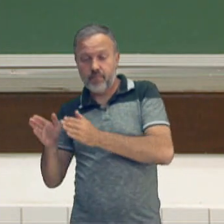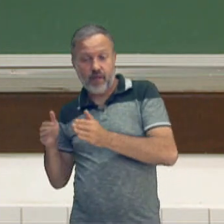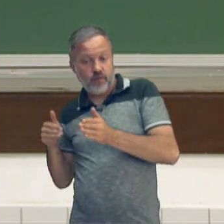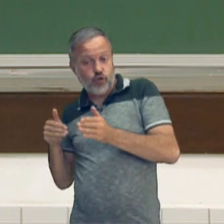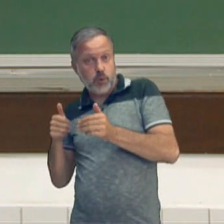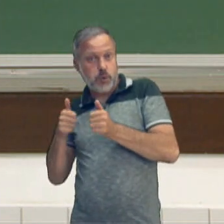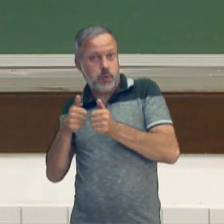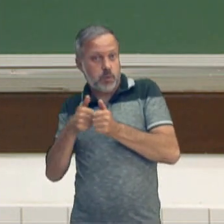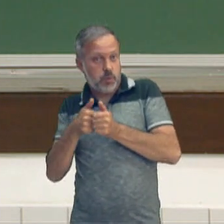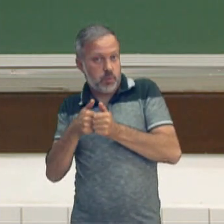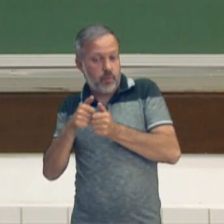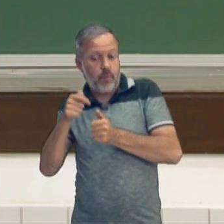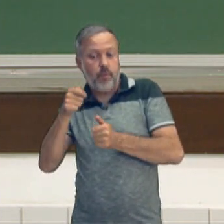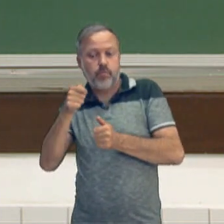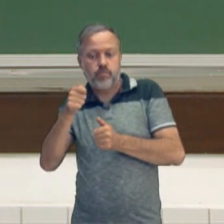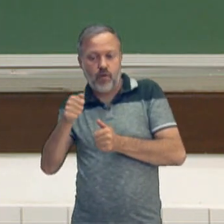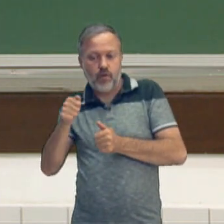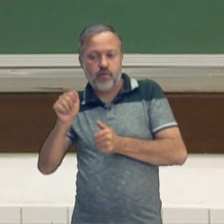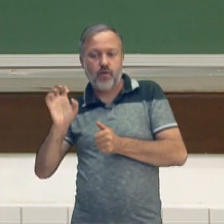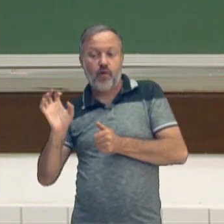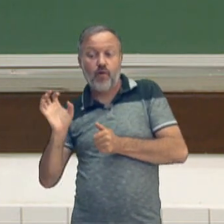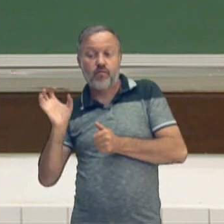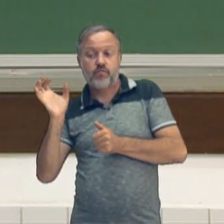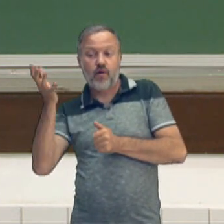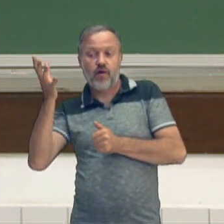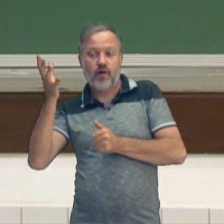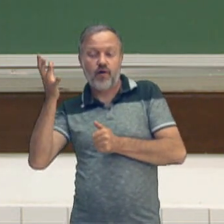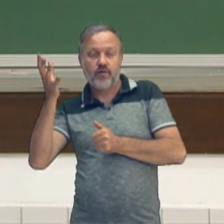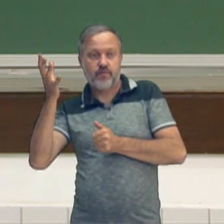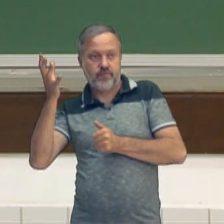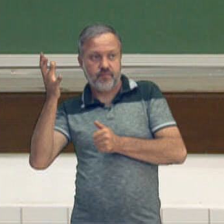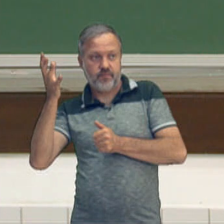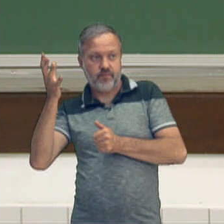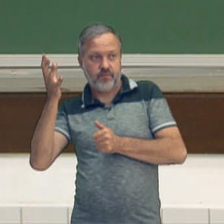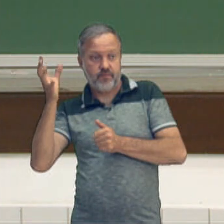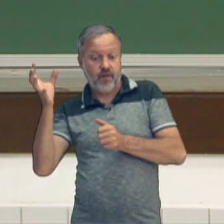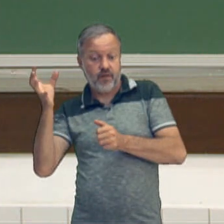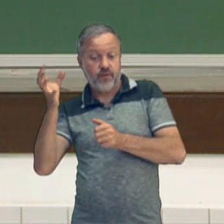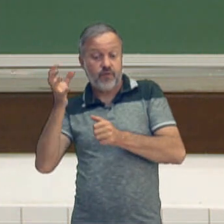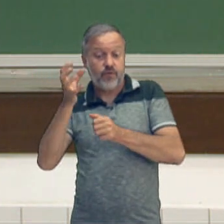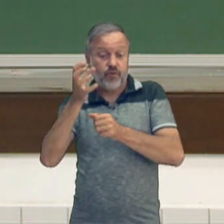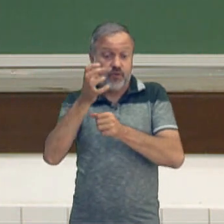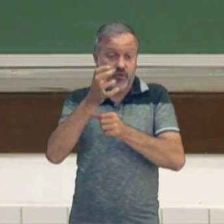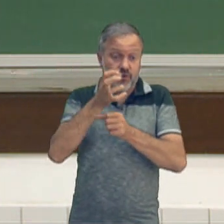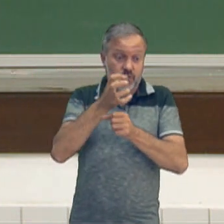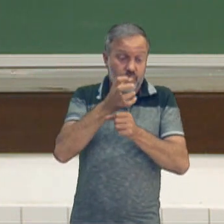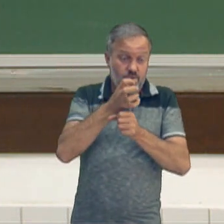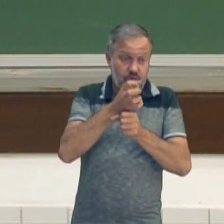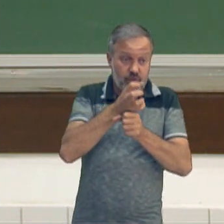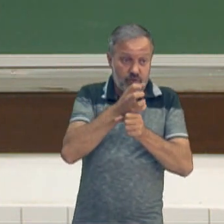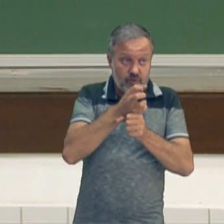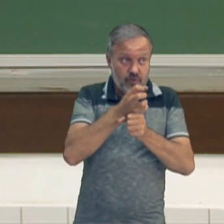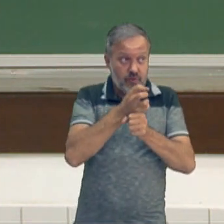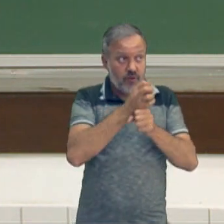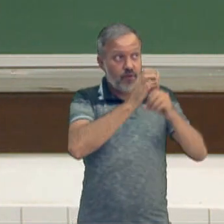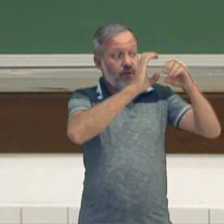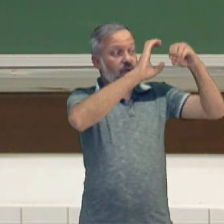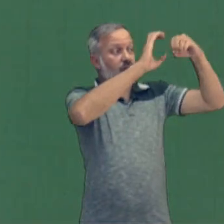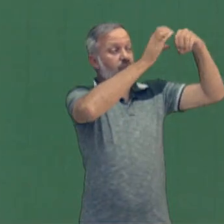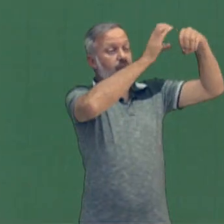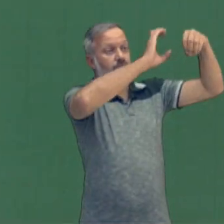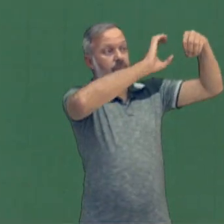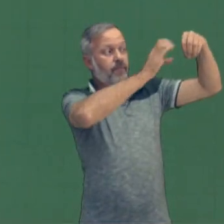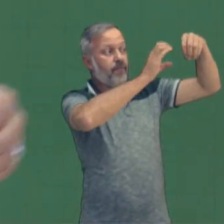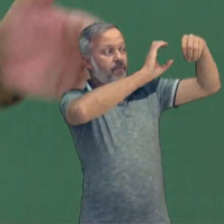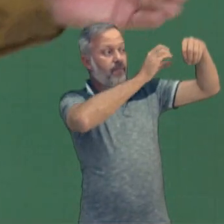curta, mas que era dos eventos religiosos e das festas. Somado a isso, dentro daquelas engrenagens do calendário do